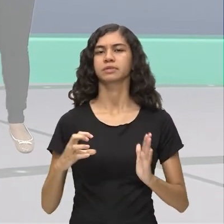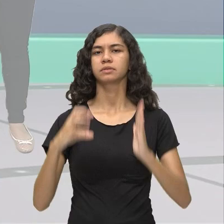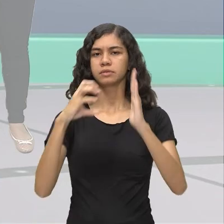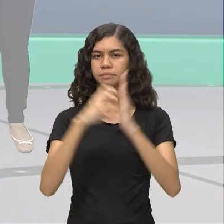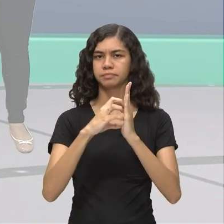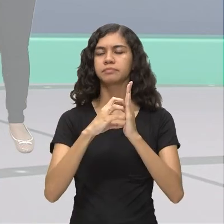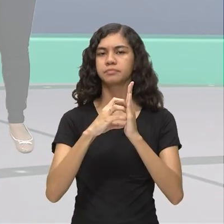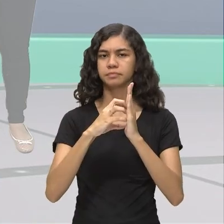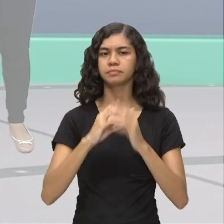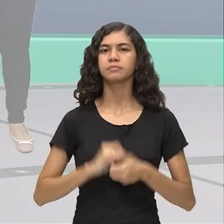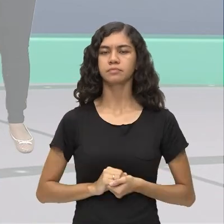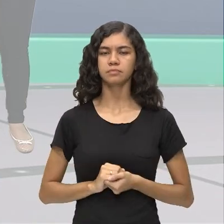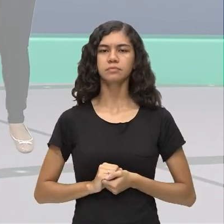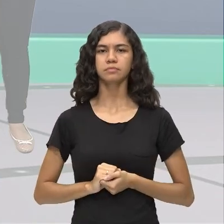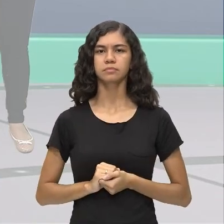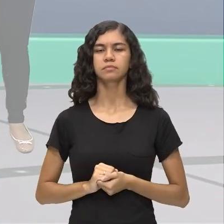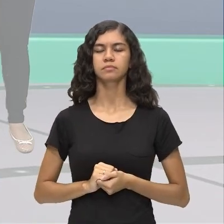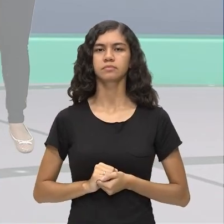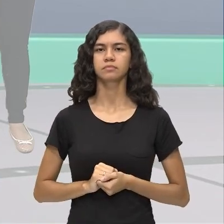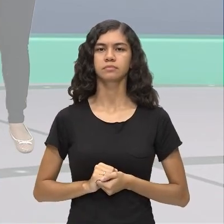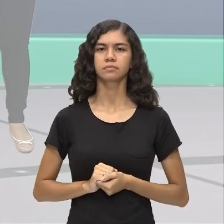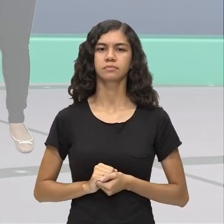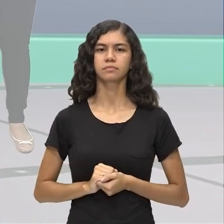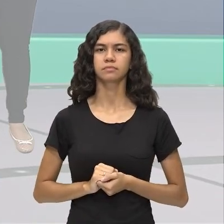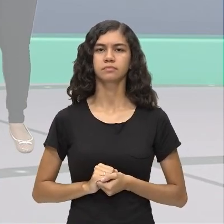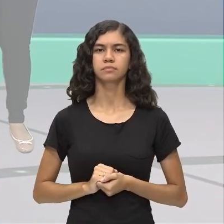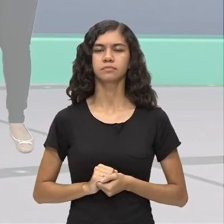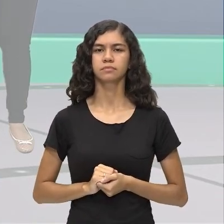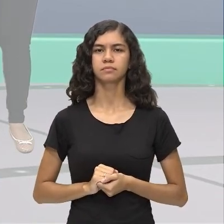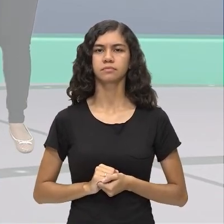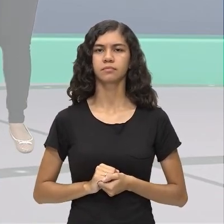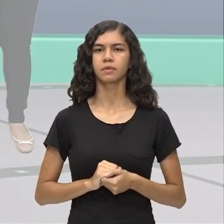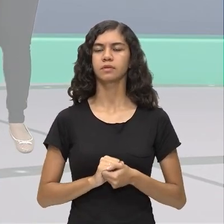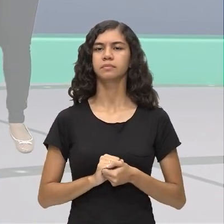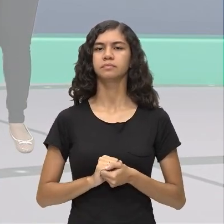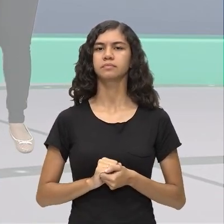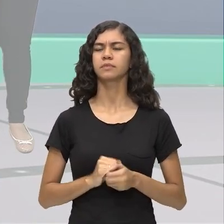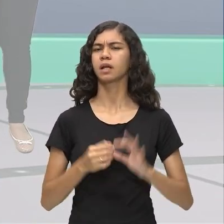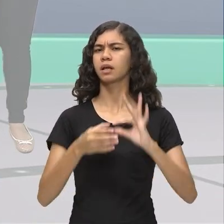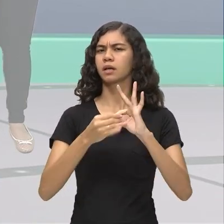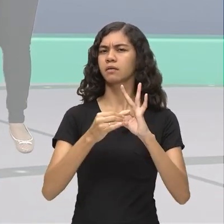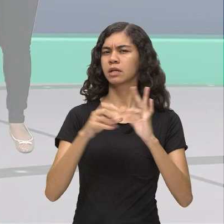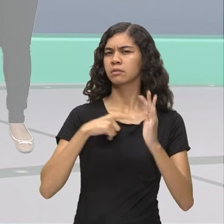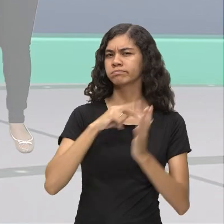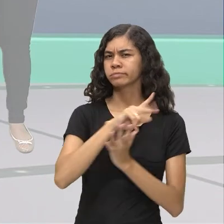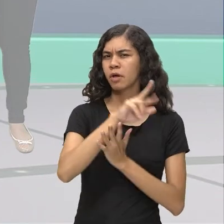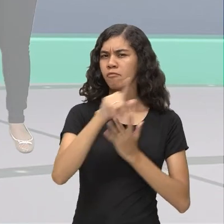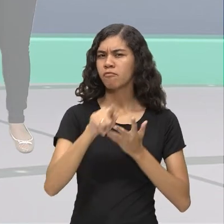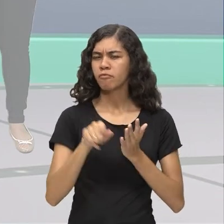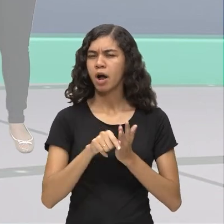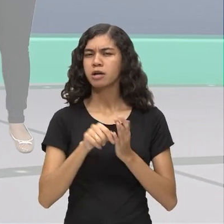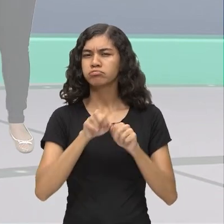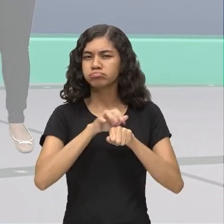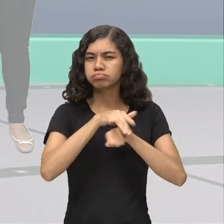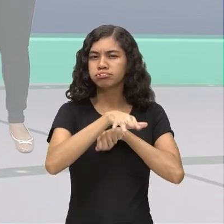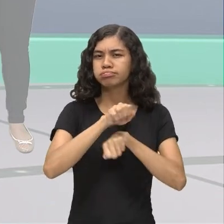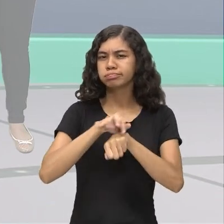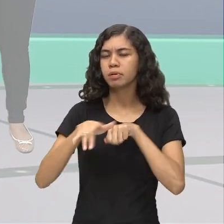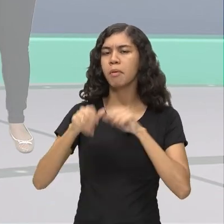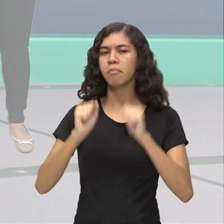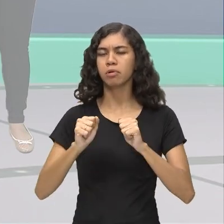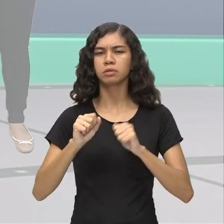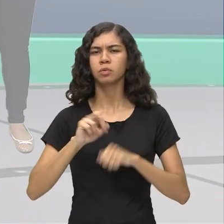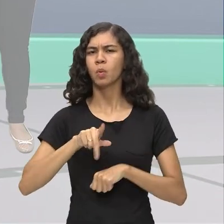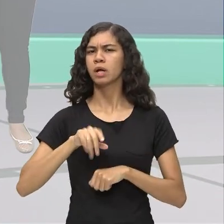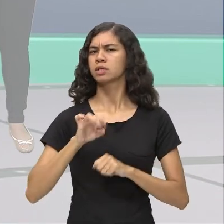da imunodeficiência adquirida, tá? O HIV, a gente viu que tem várias formas de transmissão, não só a via